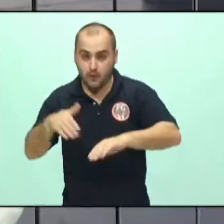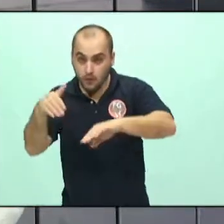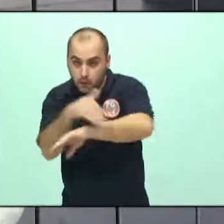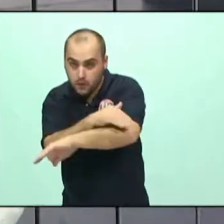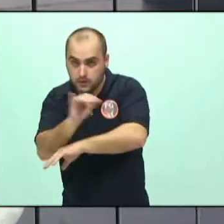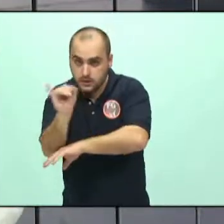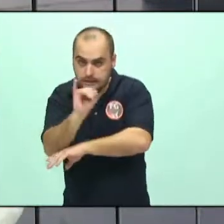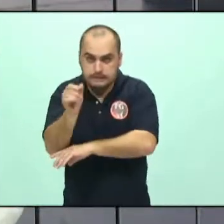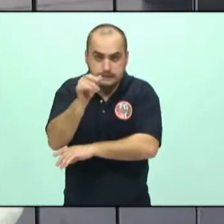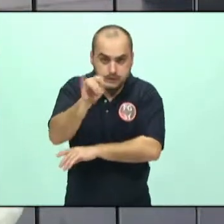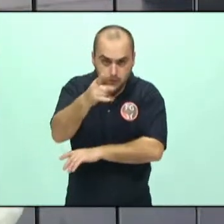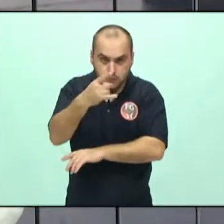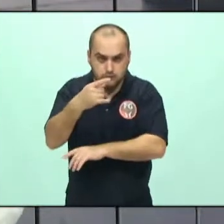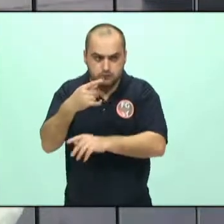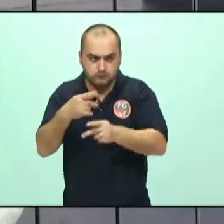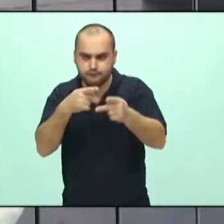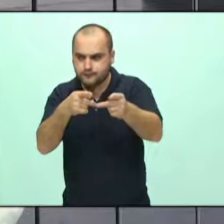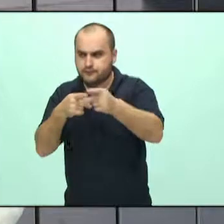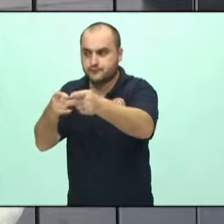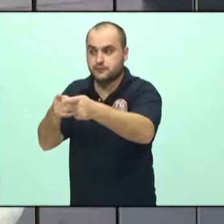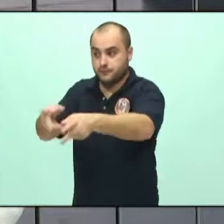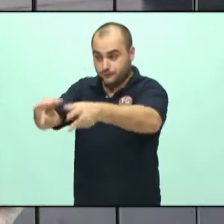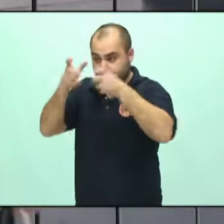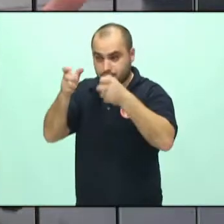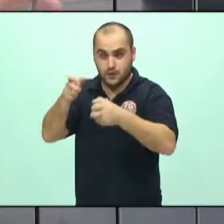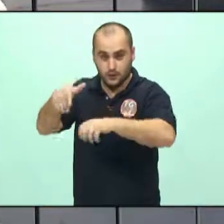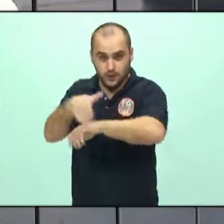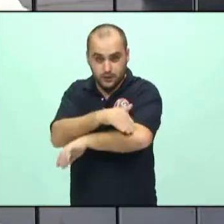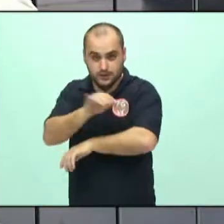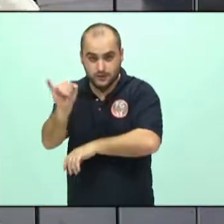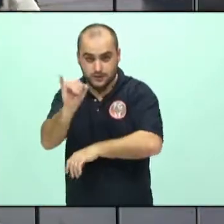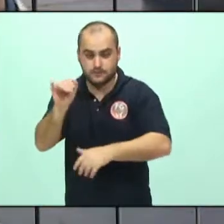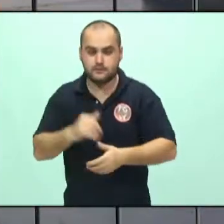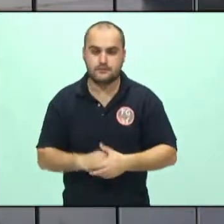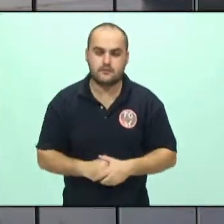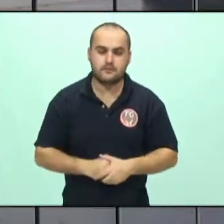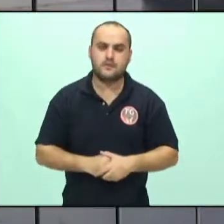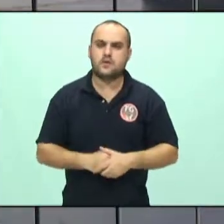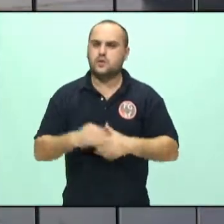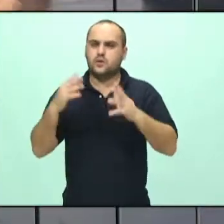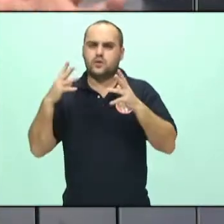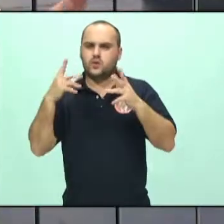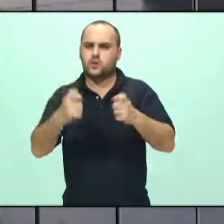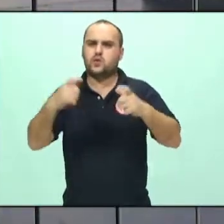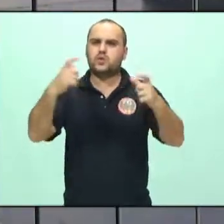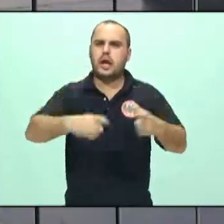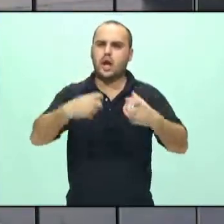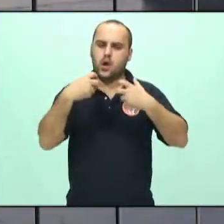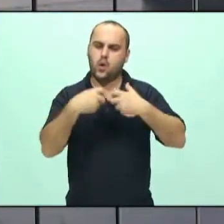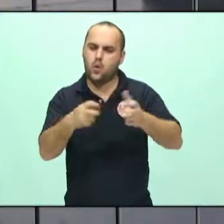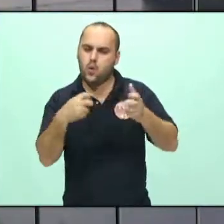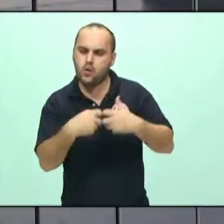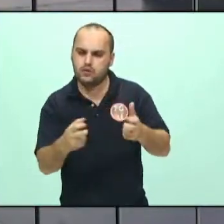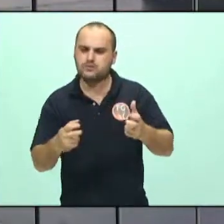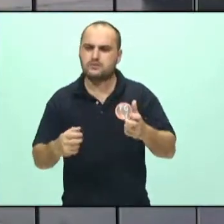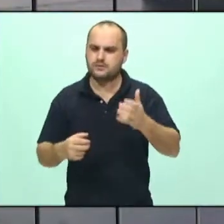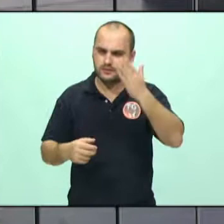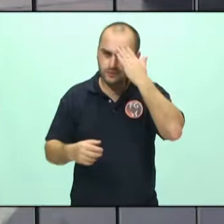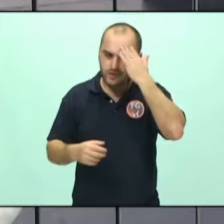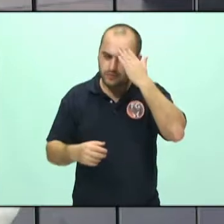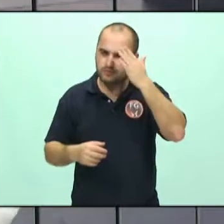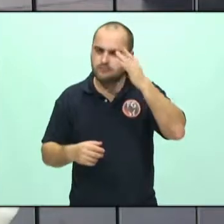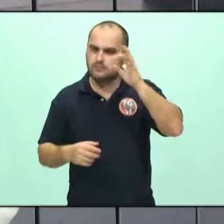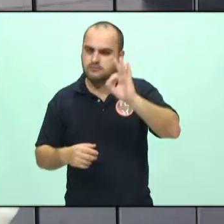se tu andar nas ruas de Itajaí e observar, as preferenciais, onde passa o ônibus, as preferenciais, as